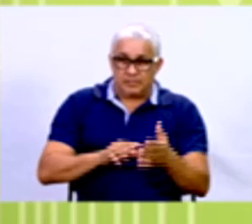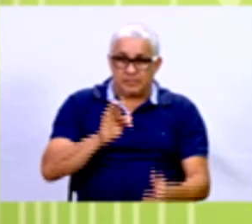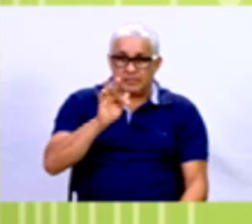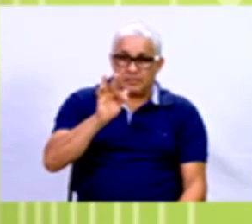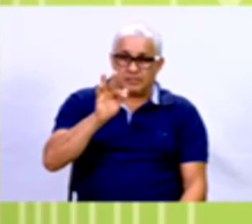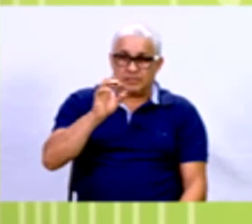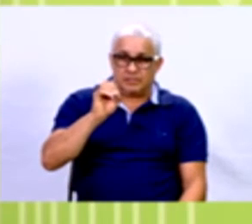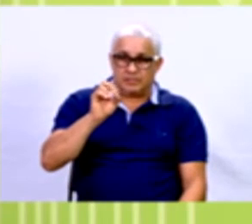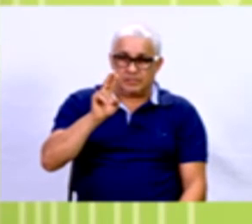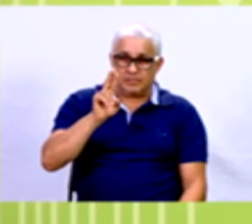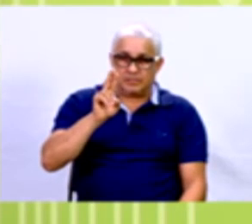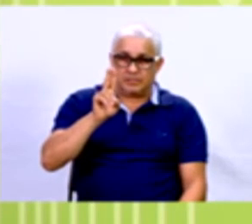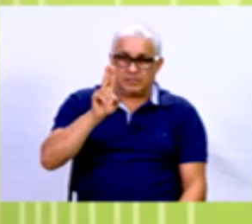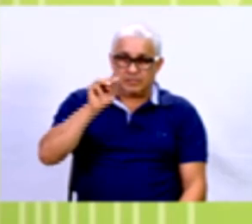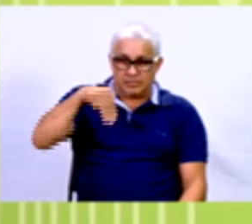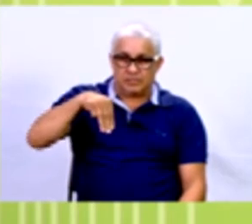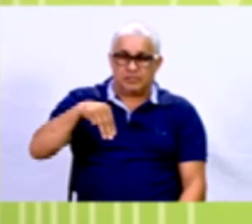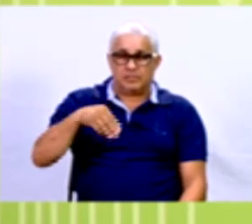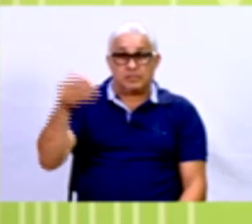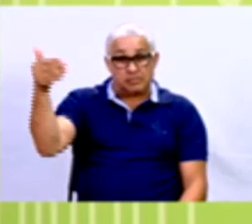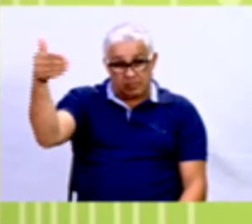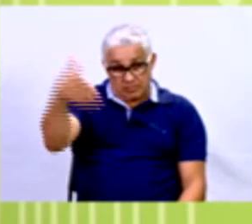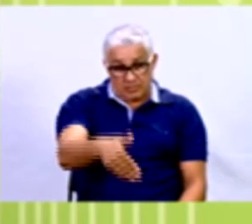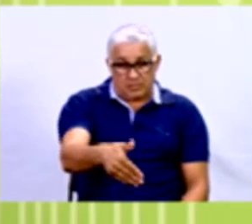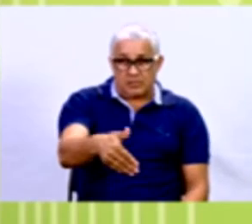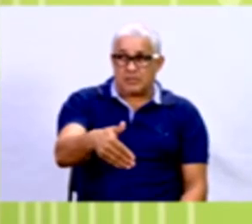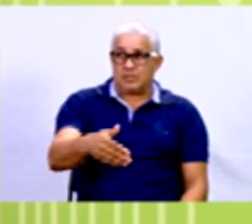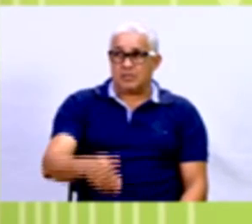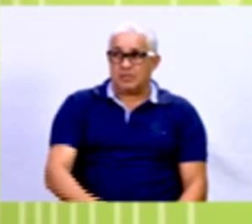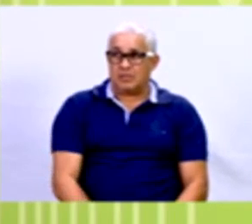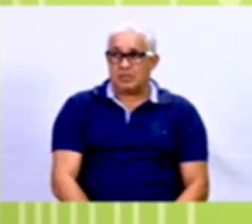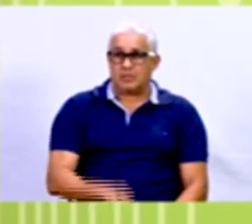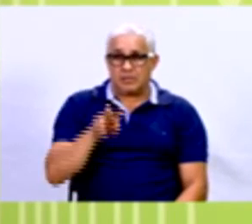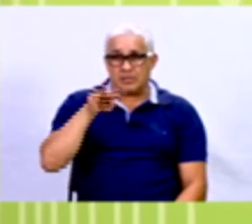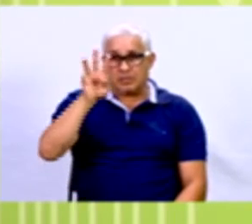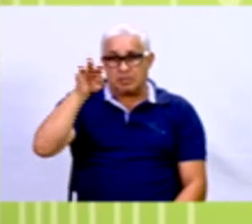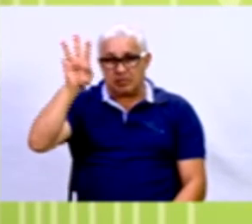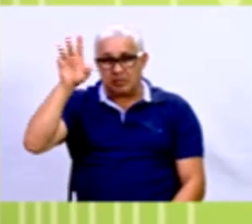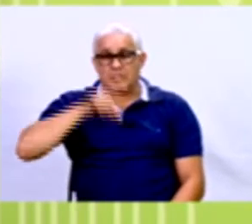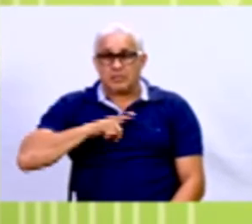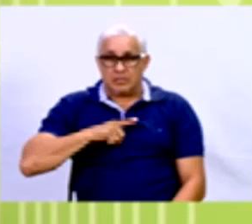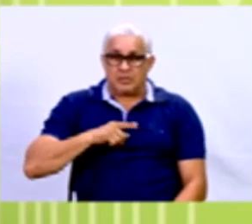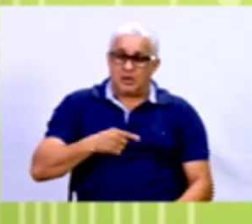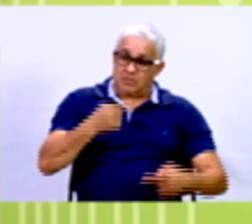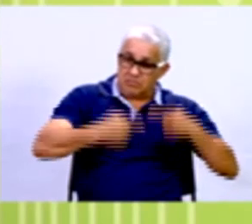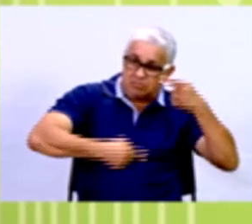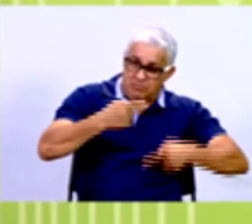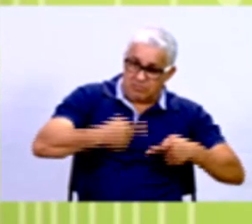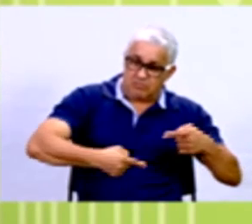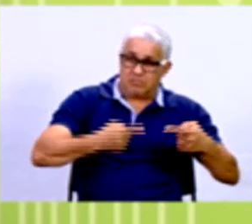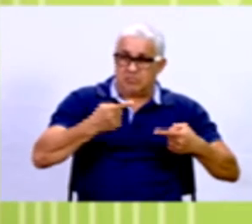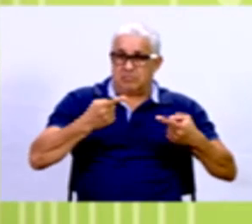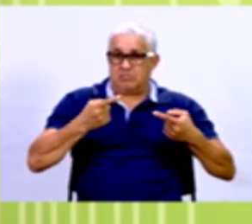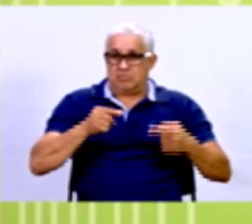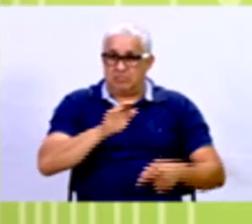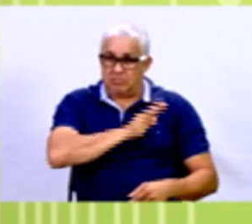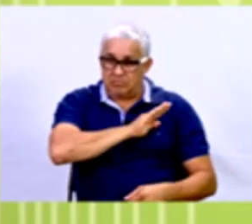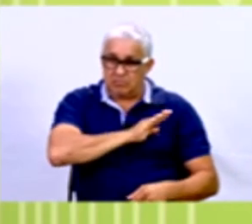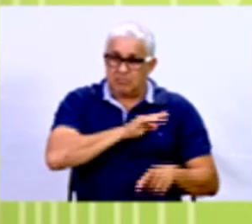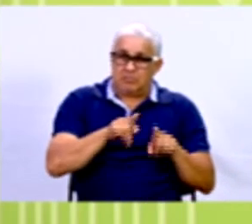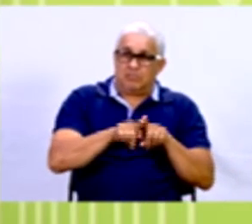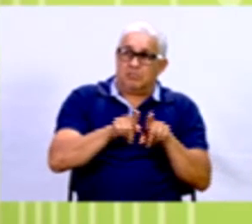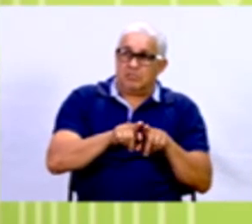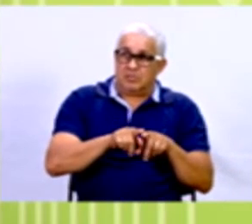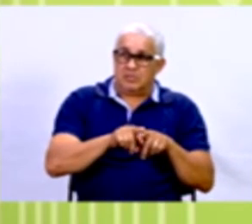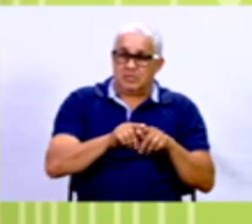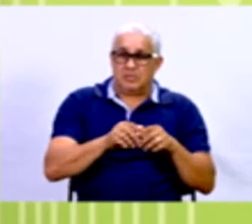ambiente virtual, então participa, tá certo? Discute com seus colegas, enfim, e procura